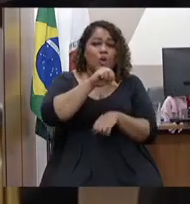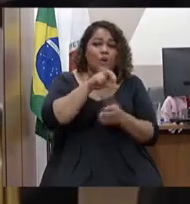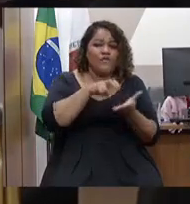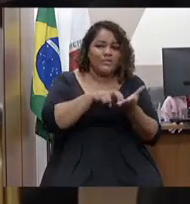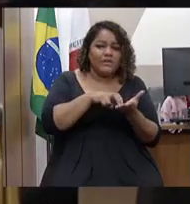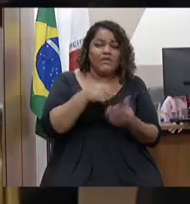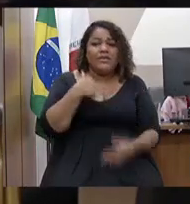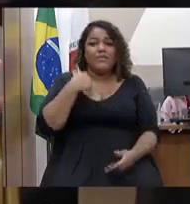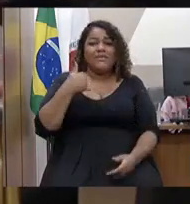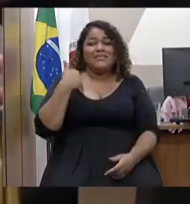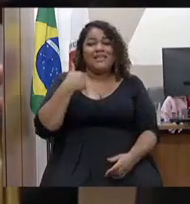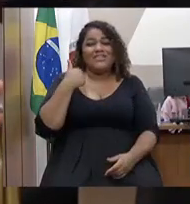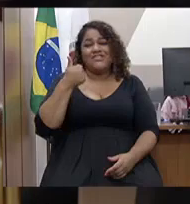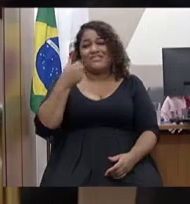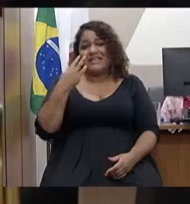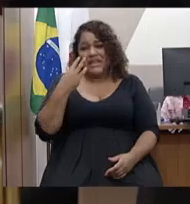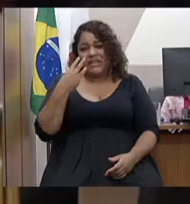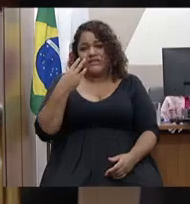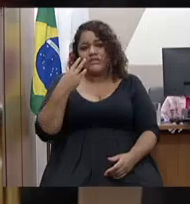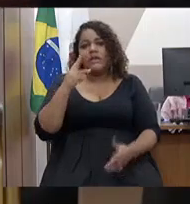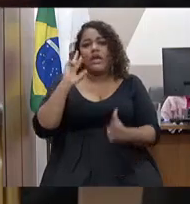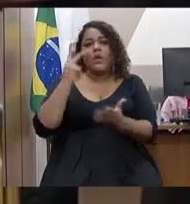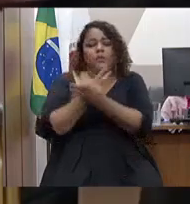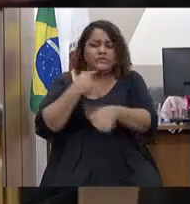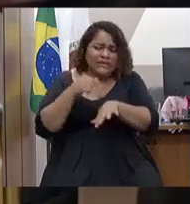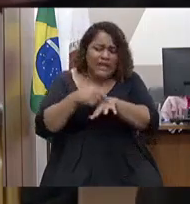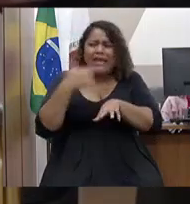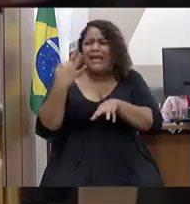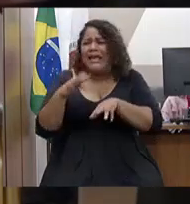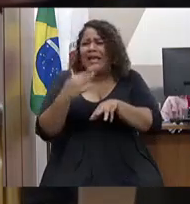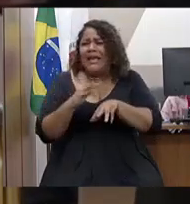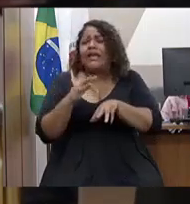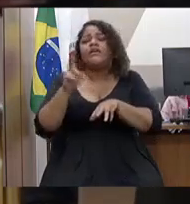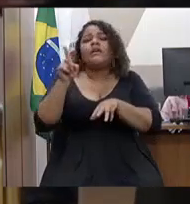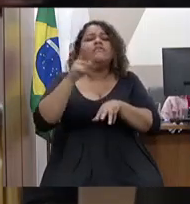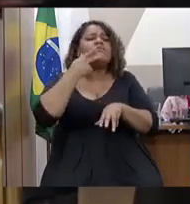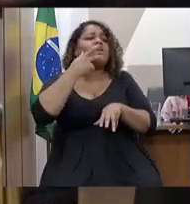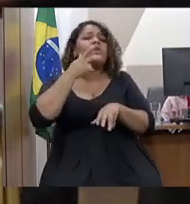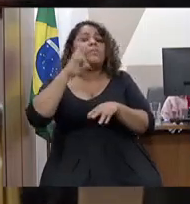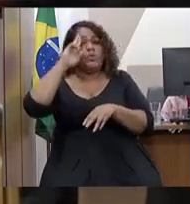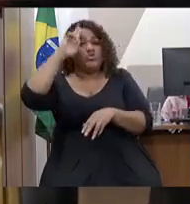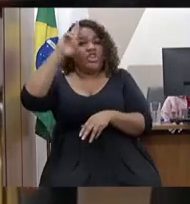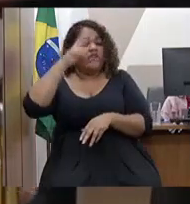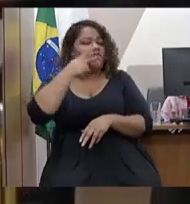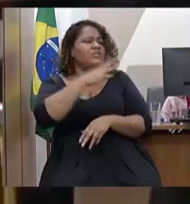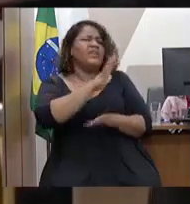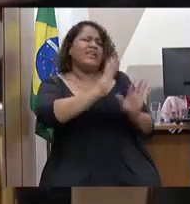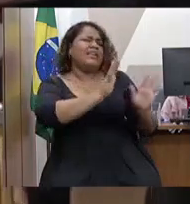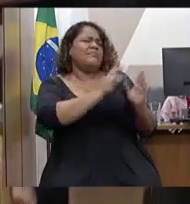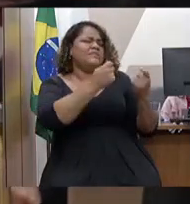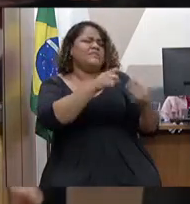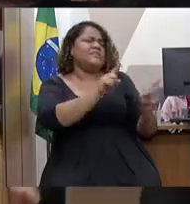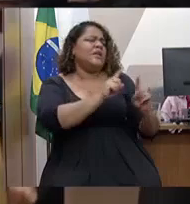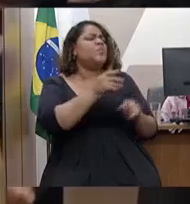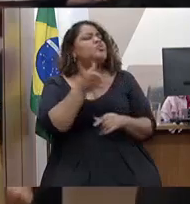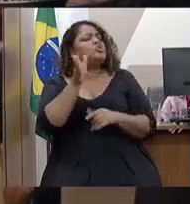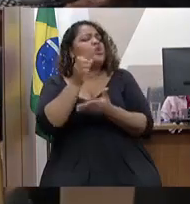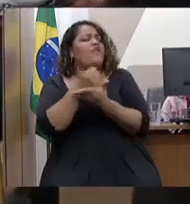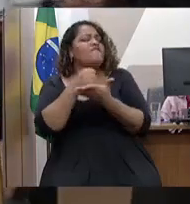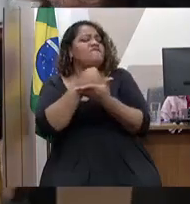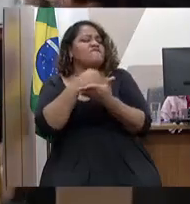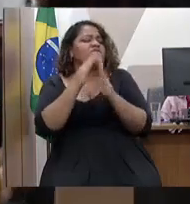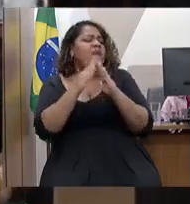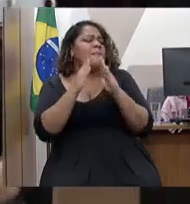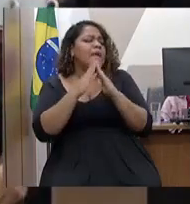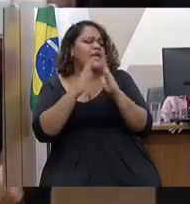o meu encarregado falou assim não Carlinhos não precisa de nada não vou levar você na farmácia e a gente vai fazer um curativo e me levou